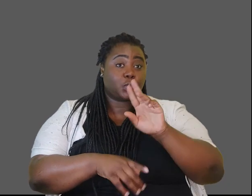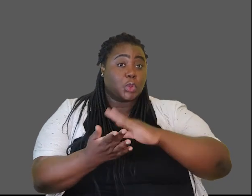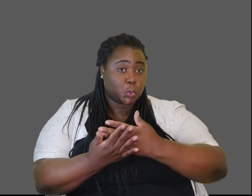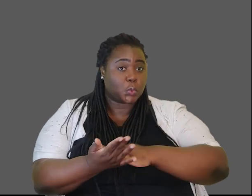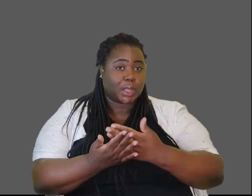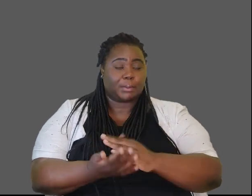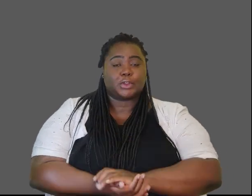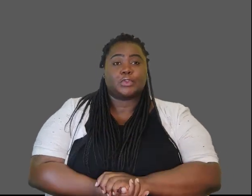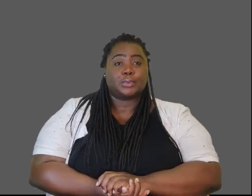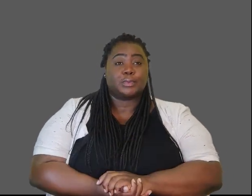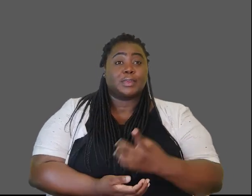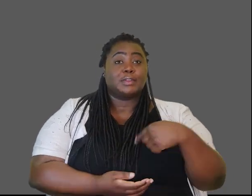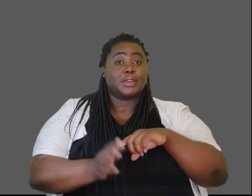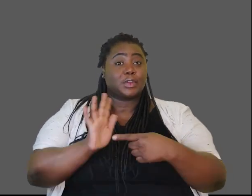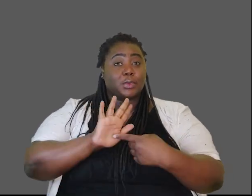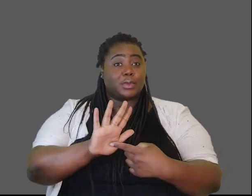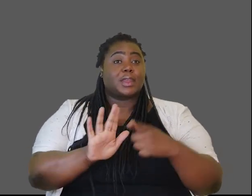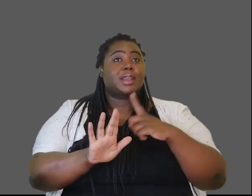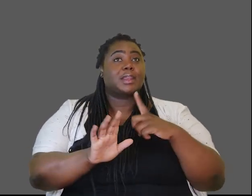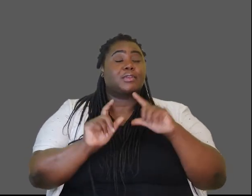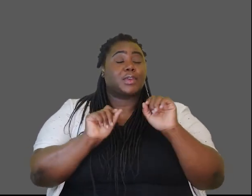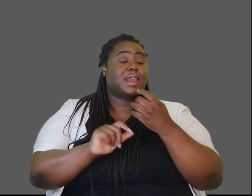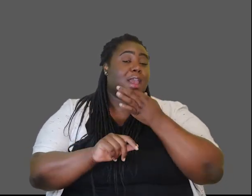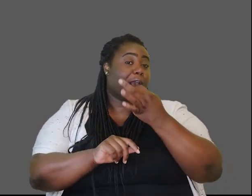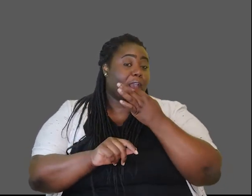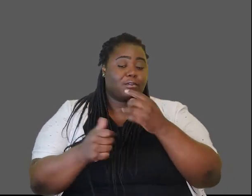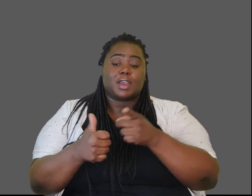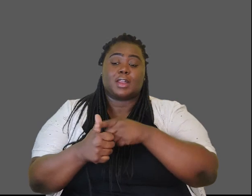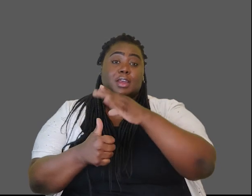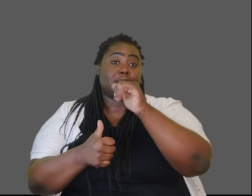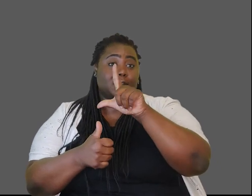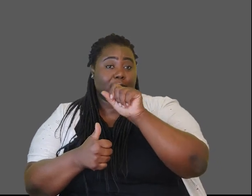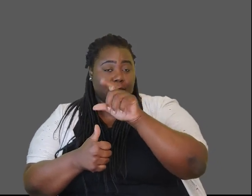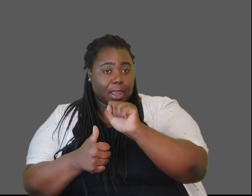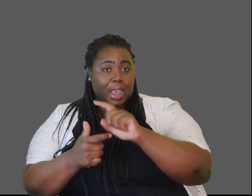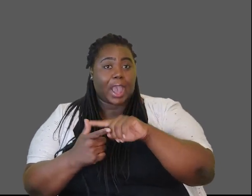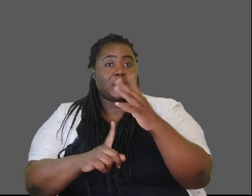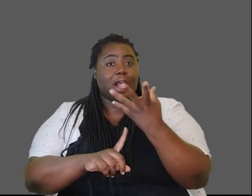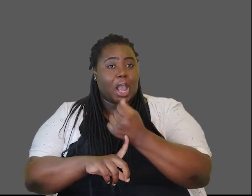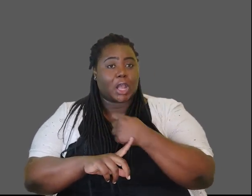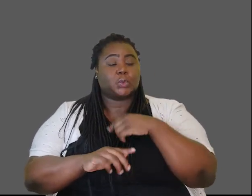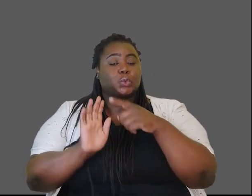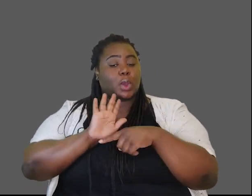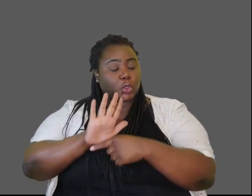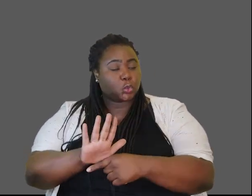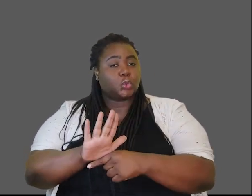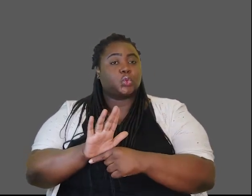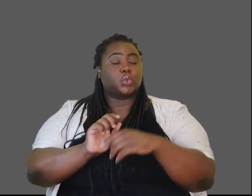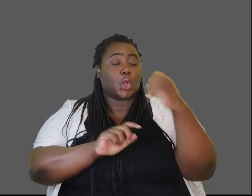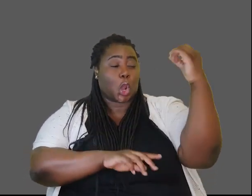de um intérprete. Esse episódio contou com os depoimentos de Carlos Fabiano Braga, ator,